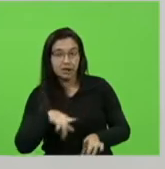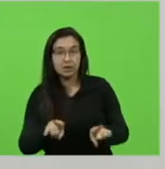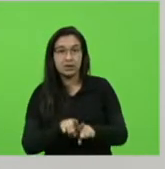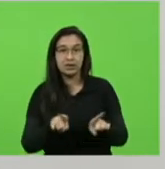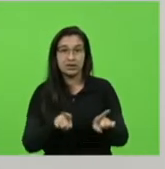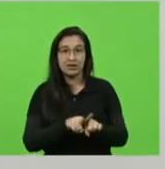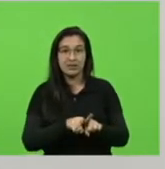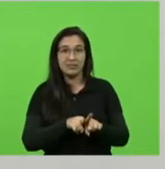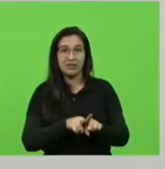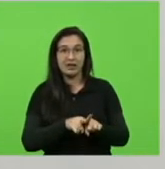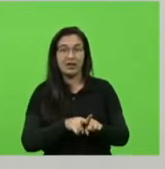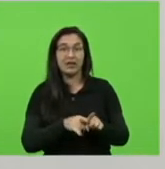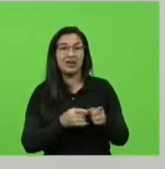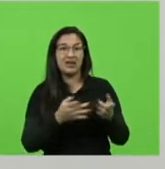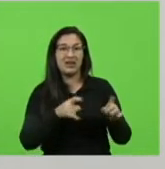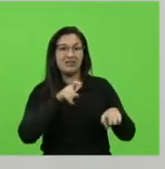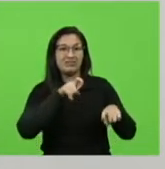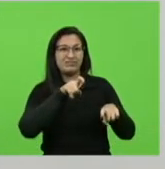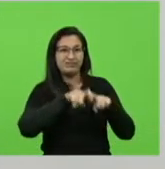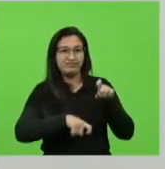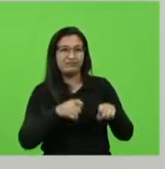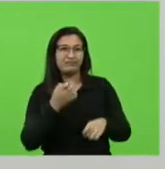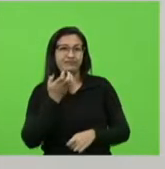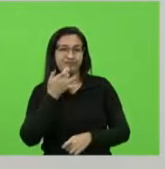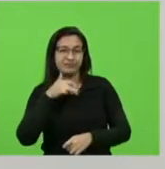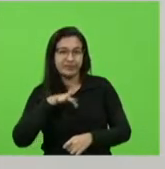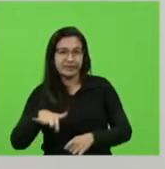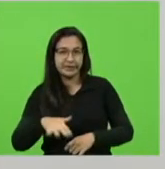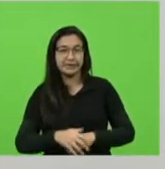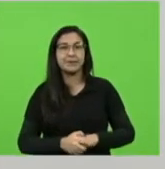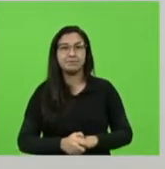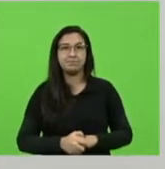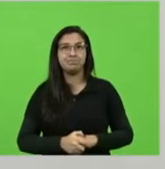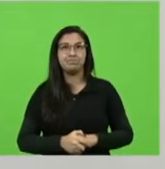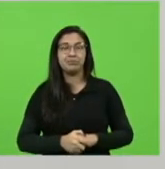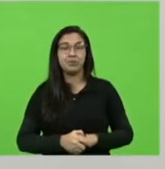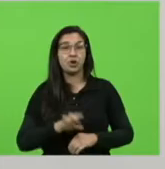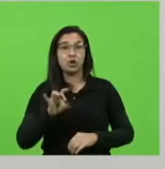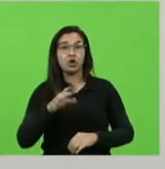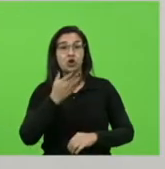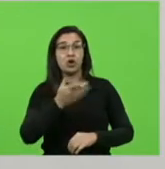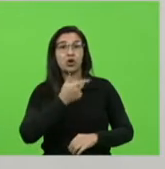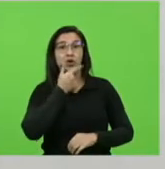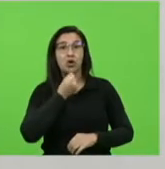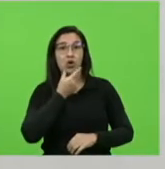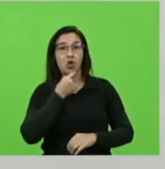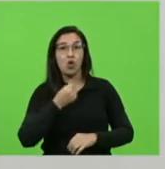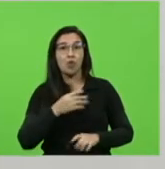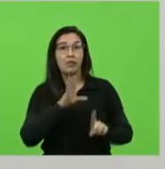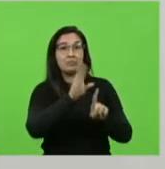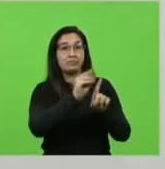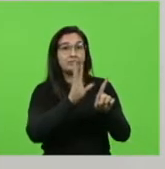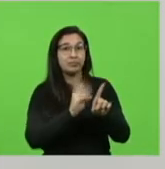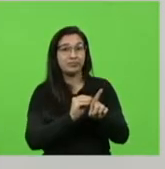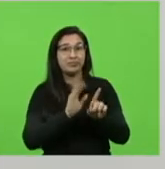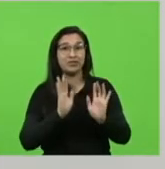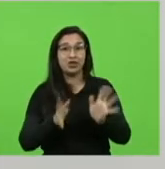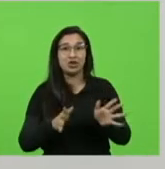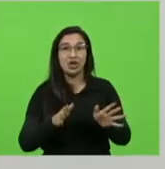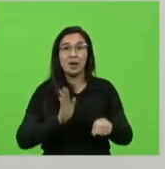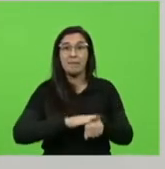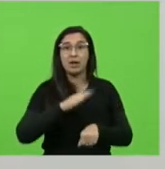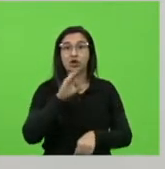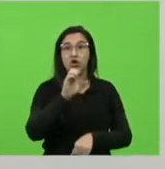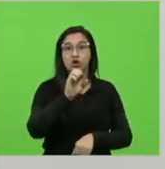clientes relacionados à pesquisa científica do Alfred Kinsey, apenas ele havia molestado cerca de 800